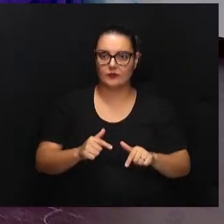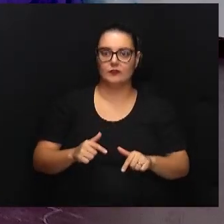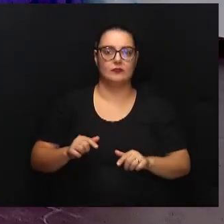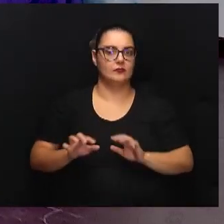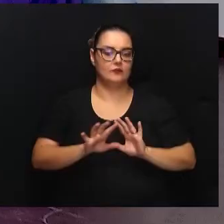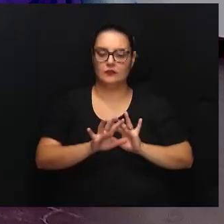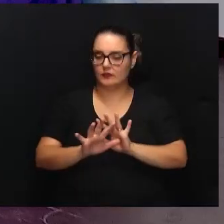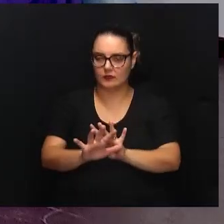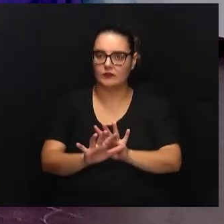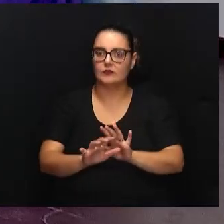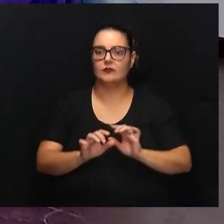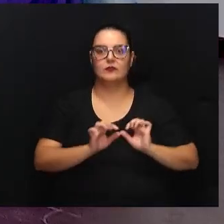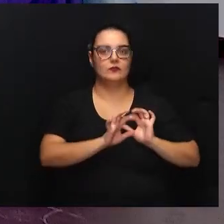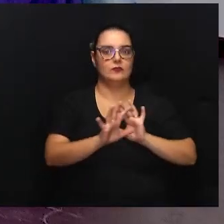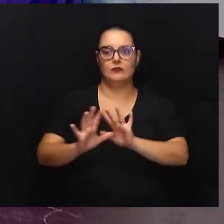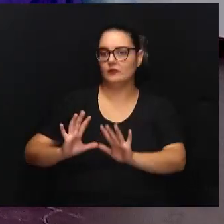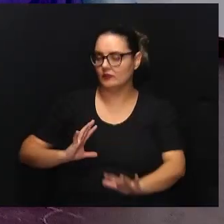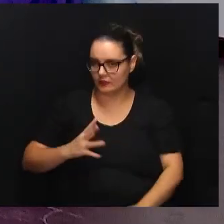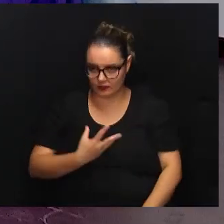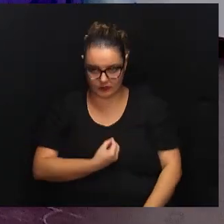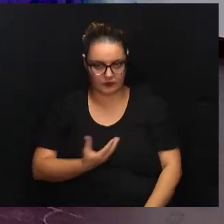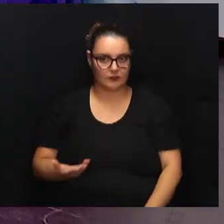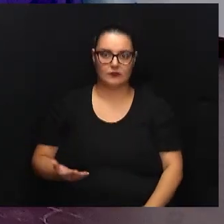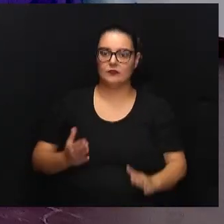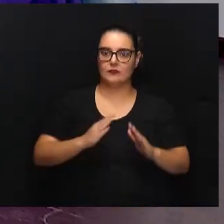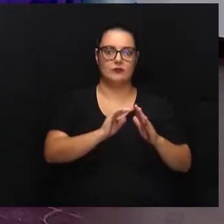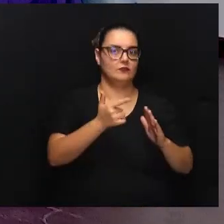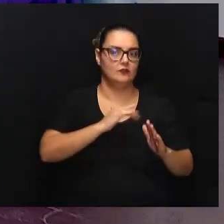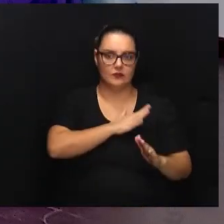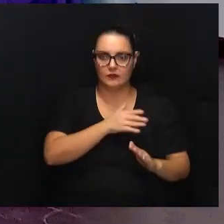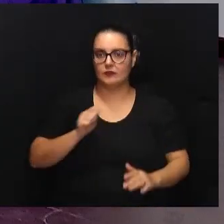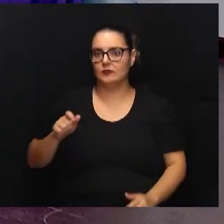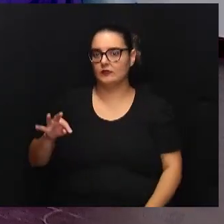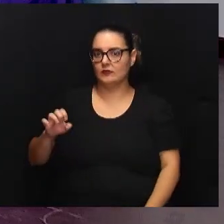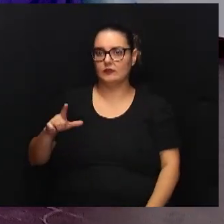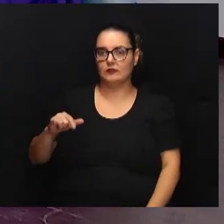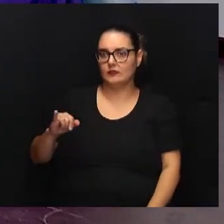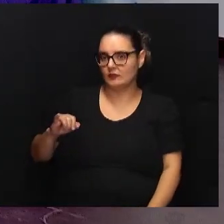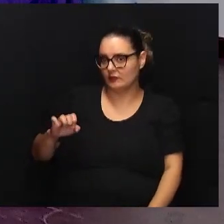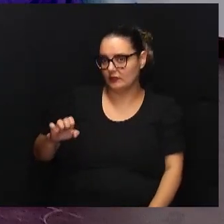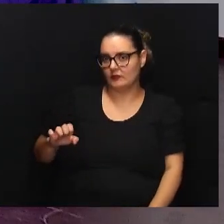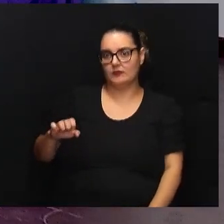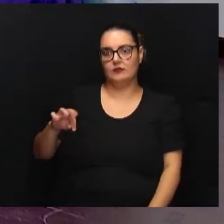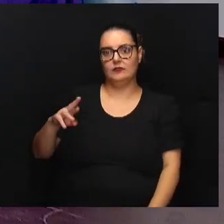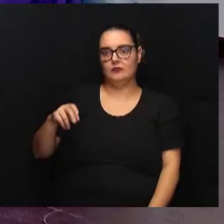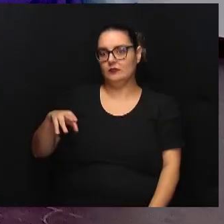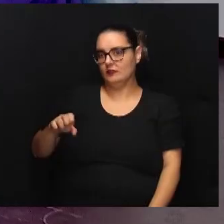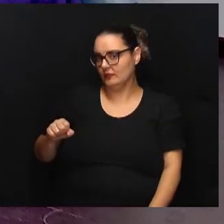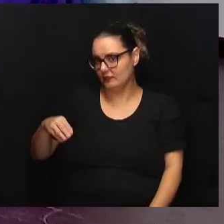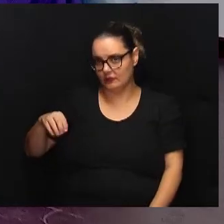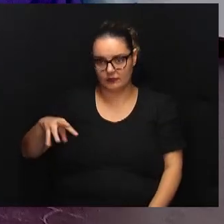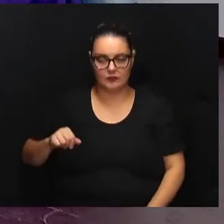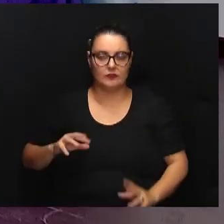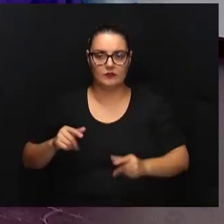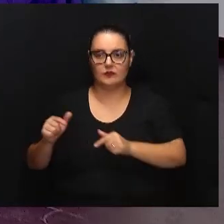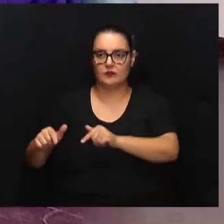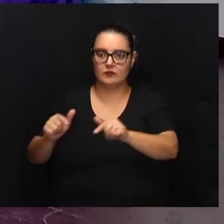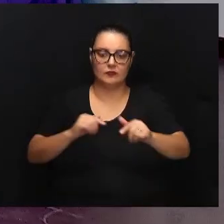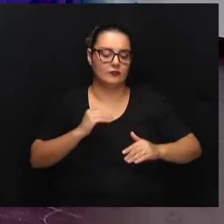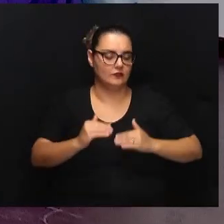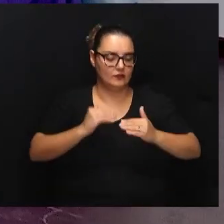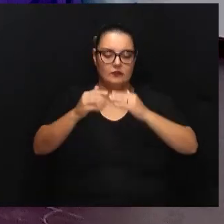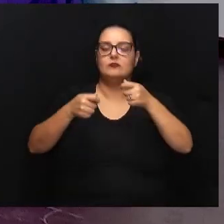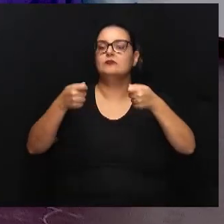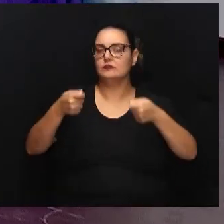espaços, seja da Parada, seja da Marcha Trans, da Casa Sem Preconceito, do Ateliê Transmoras, de todas as